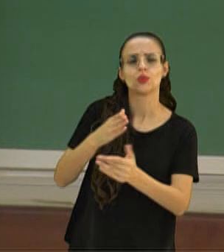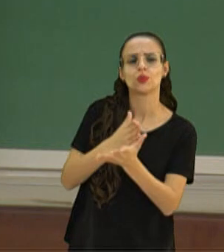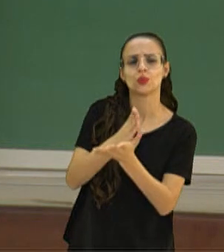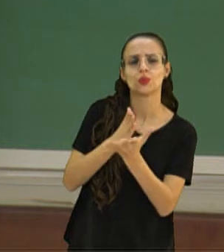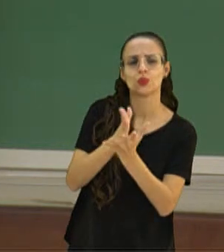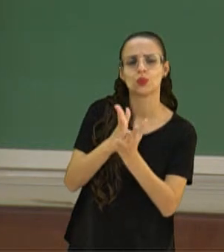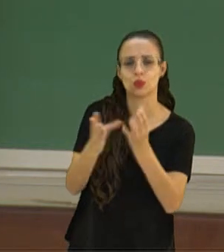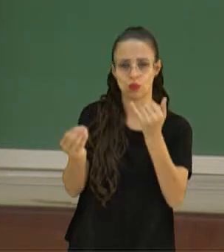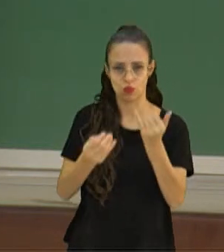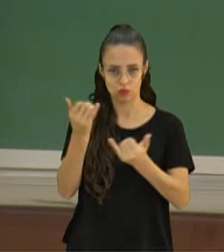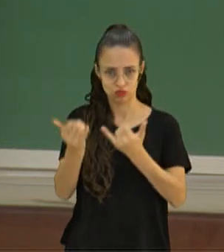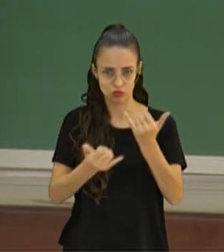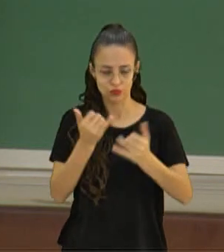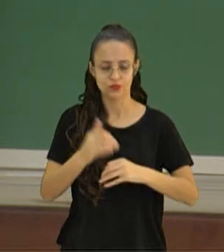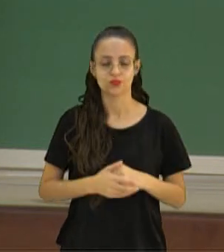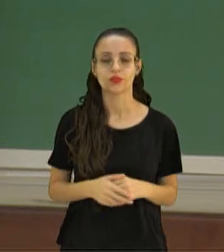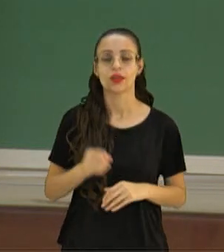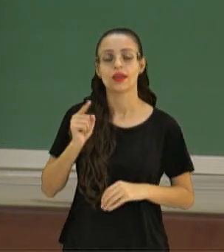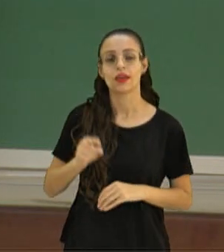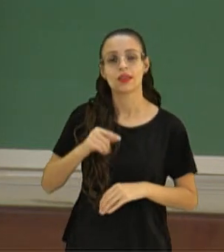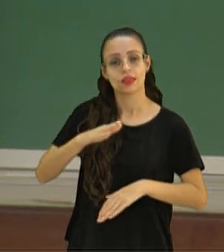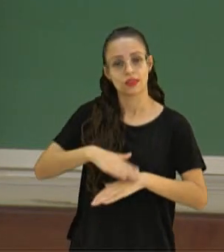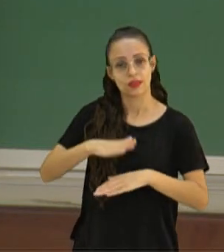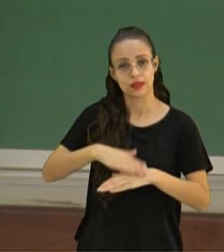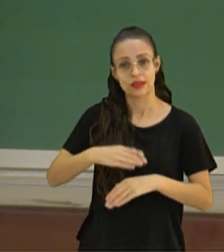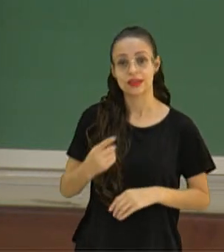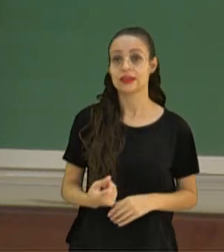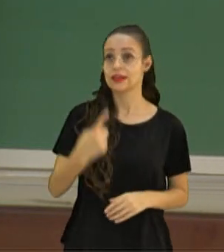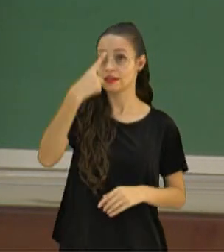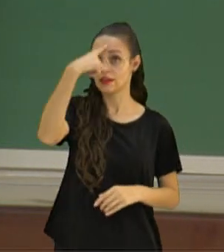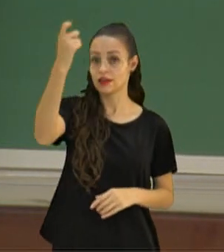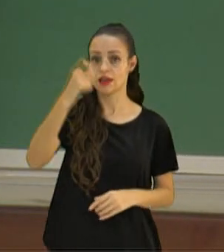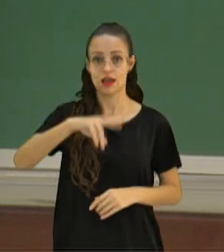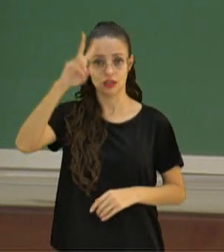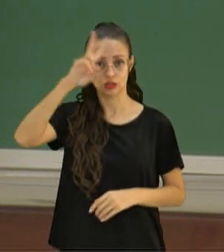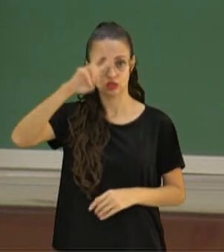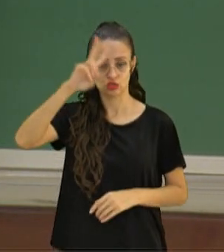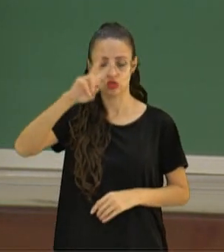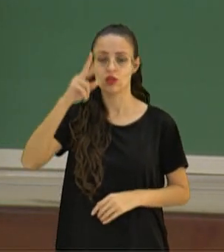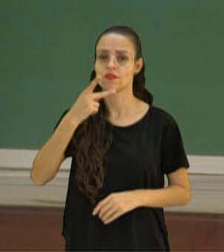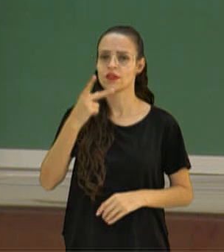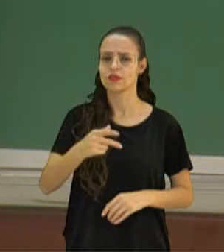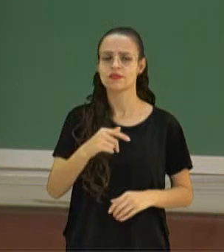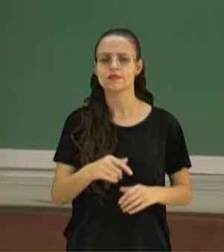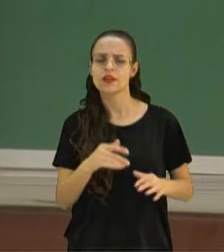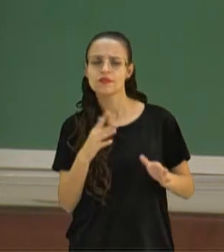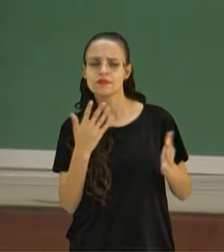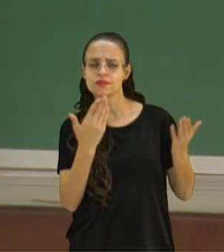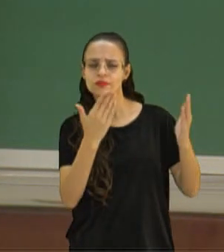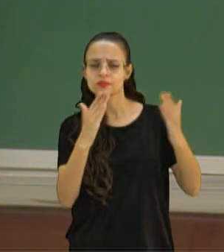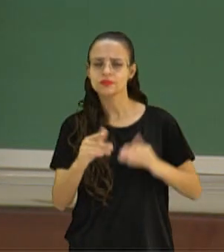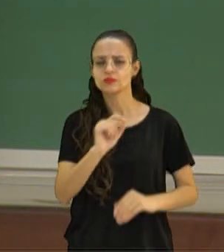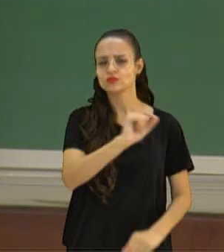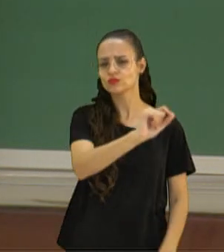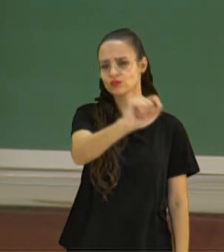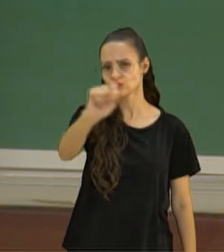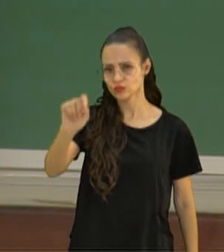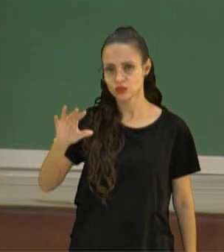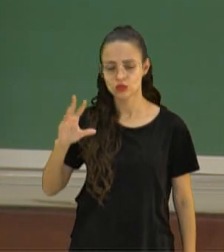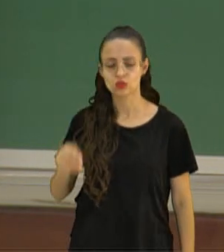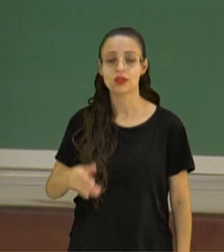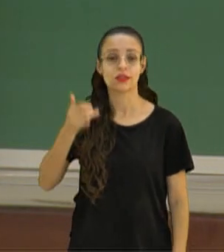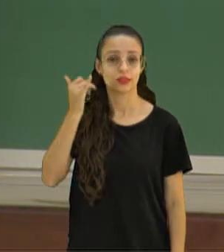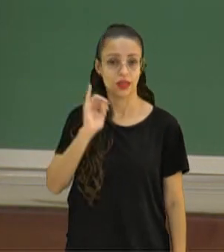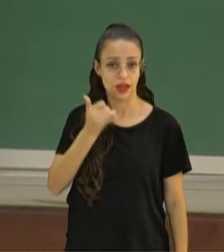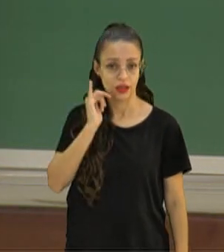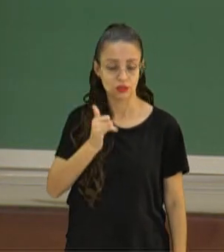jogo. Então ele vai ser o que vai criar a história e vai julgar as ações de todos os personagens dentro do jogo. O